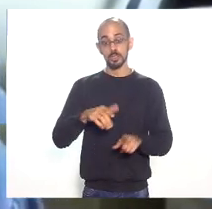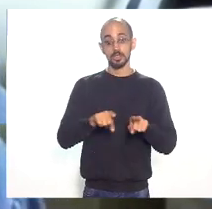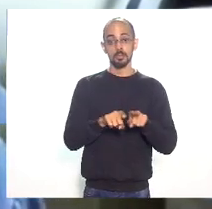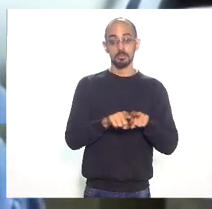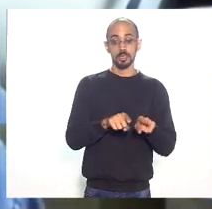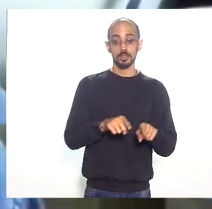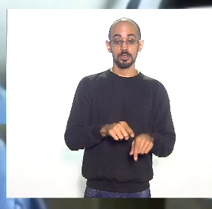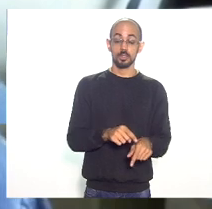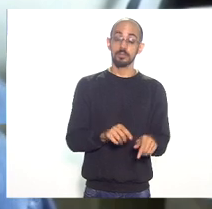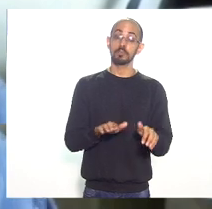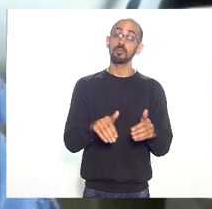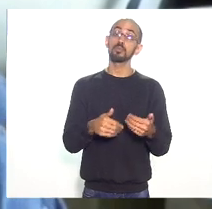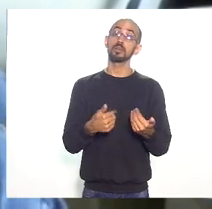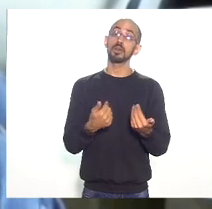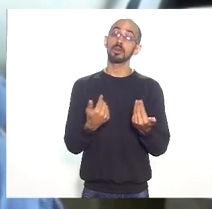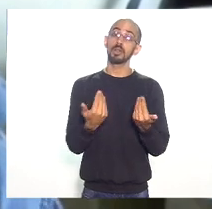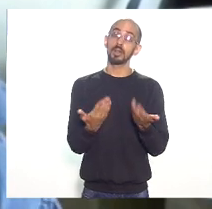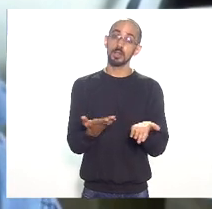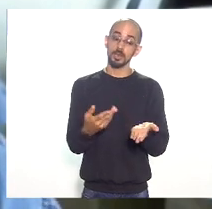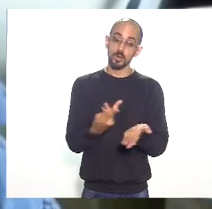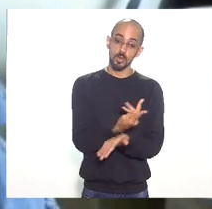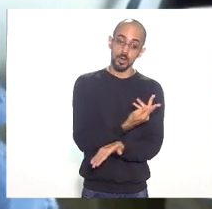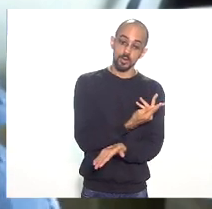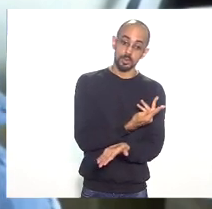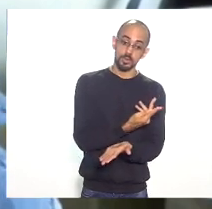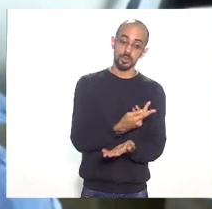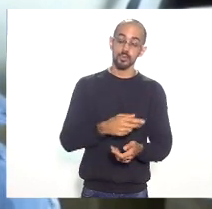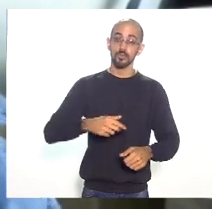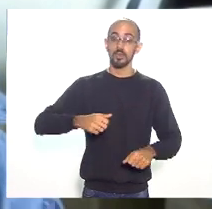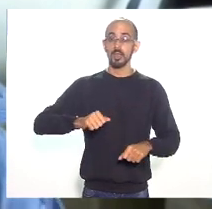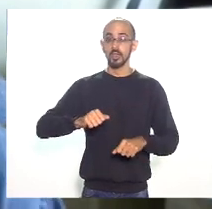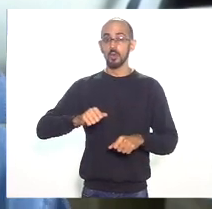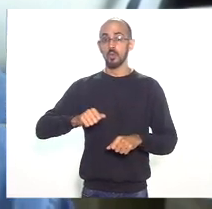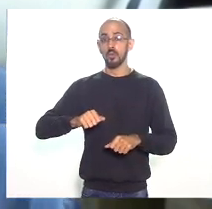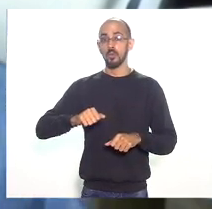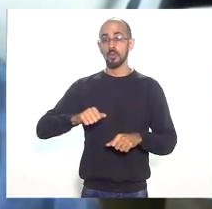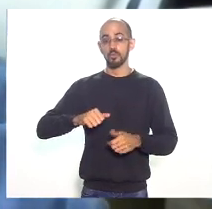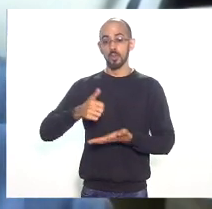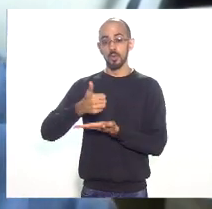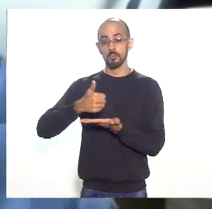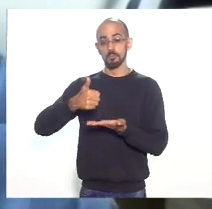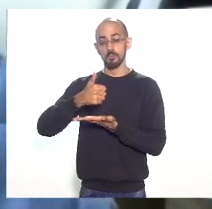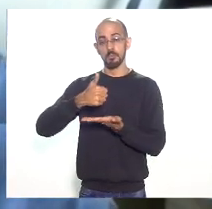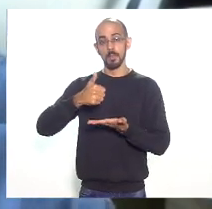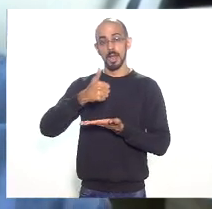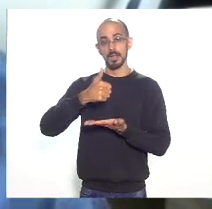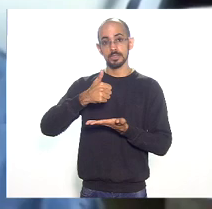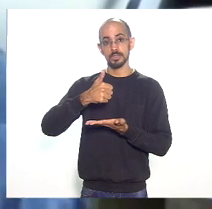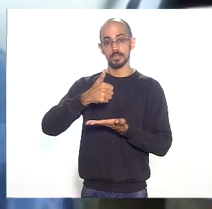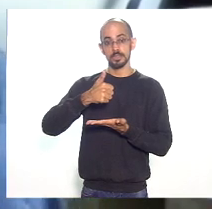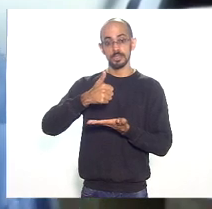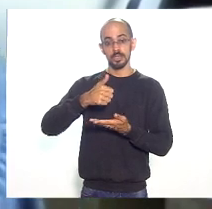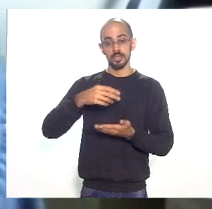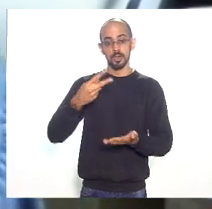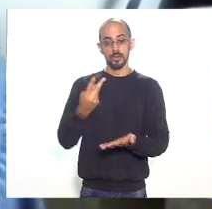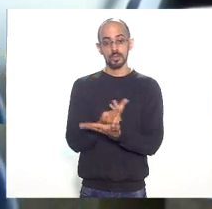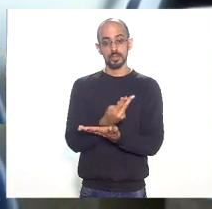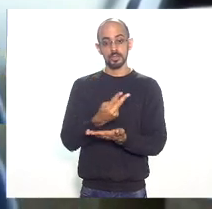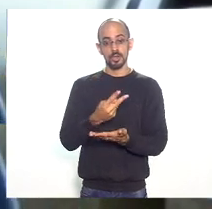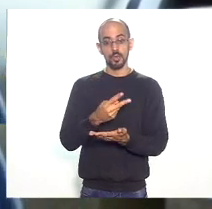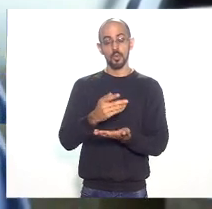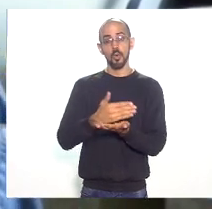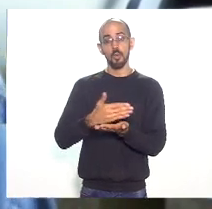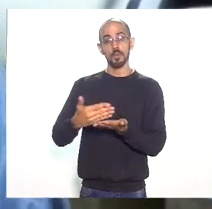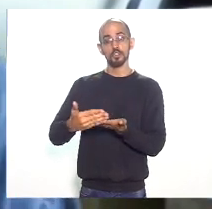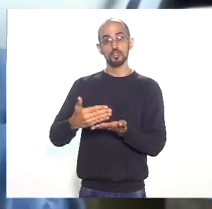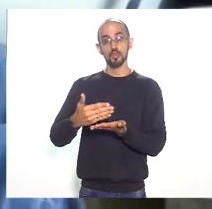um princípio nonagesimal. Porque chegou e foi aprovado em dezembro, foi em vigor em janeiro